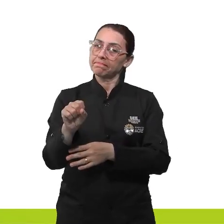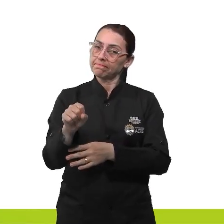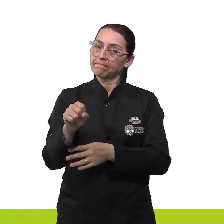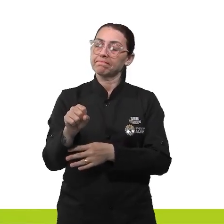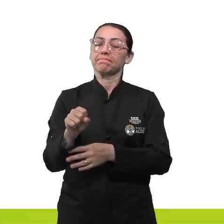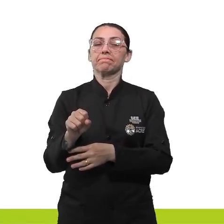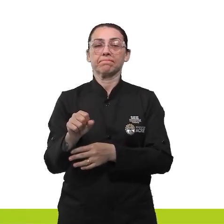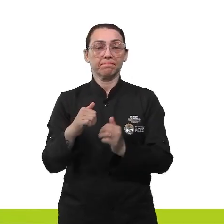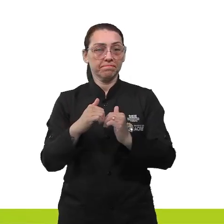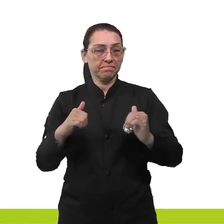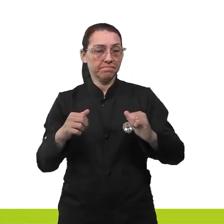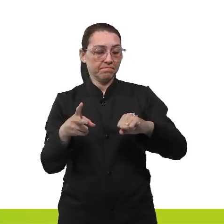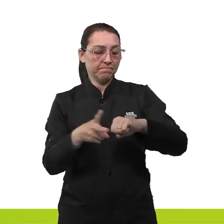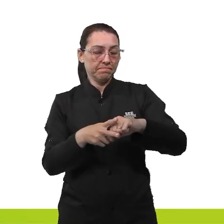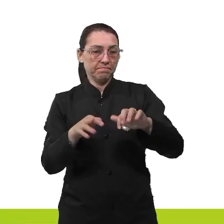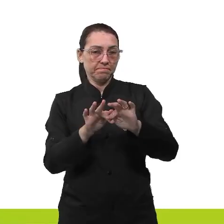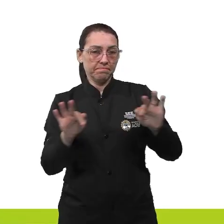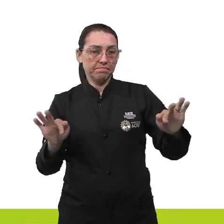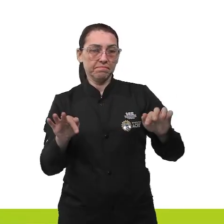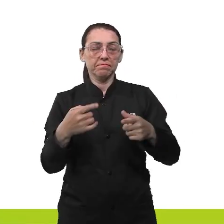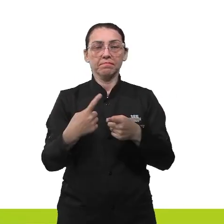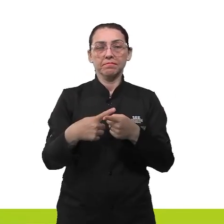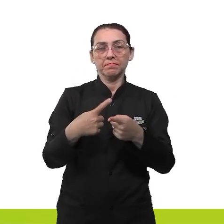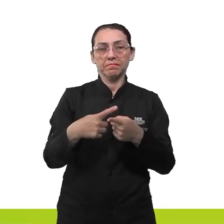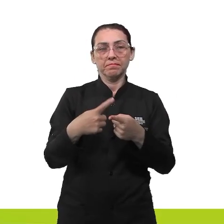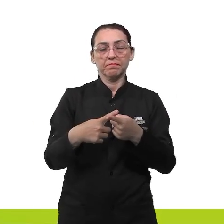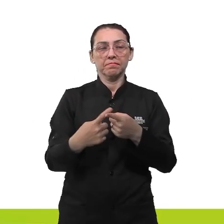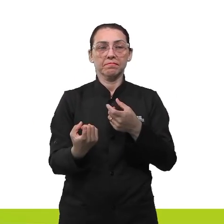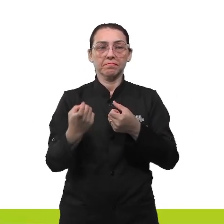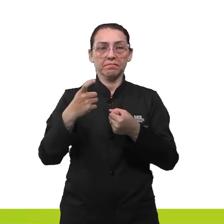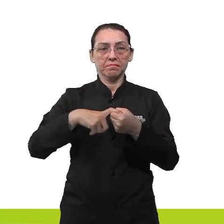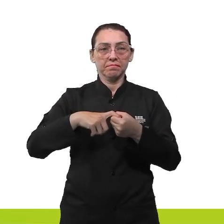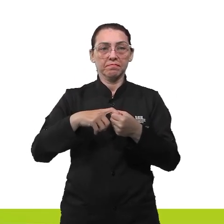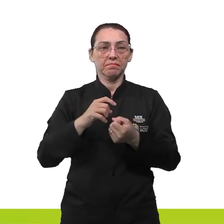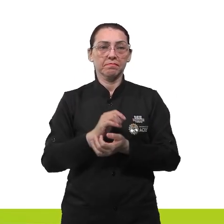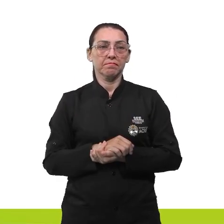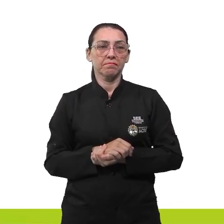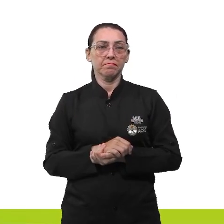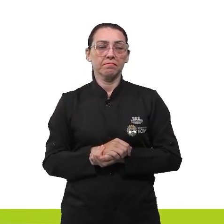bom? Por quê? Porque quando eu volto aqui no texto, ó,